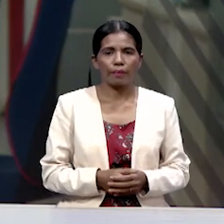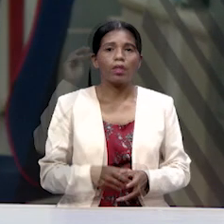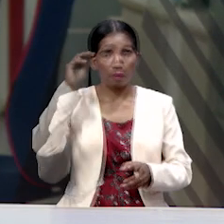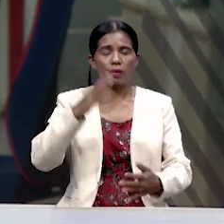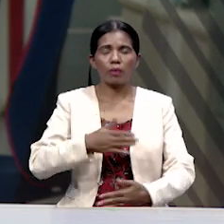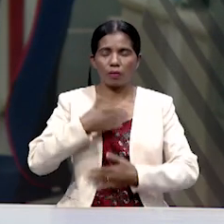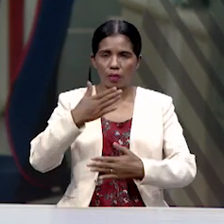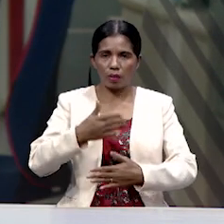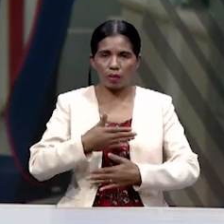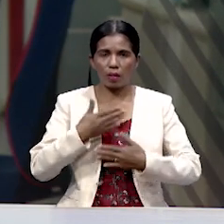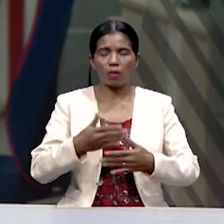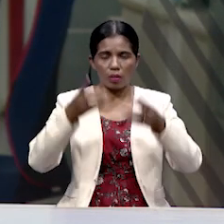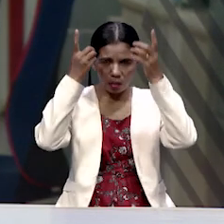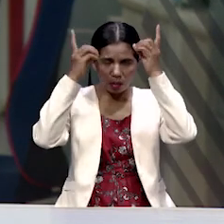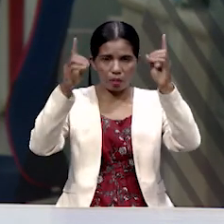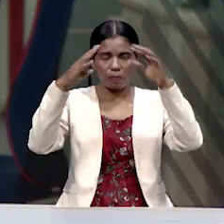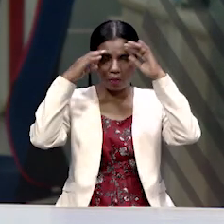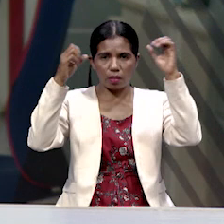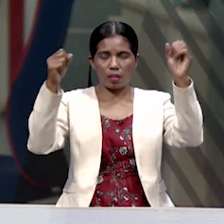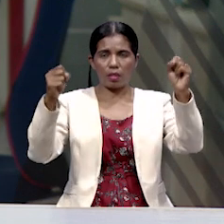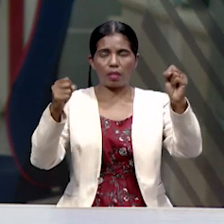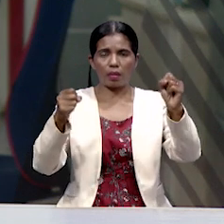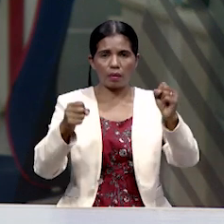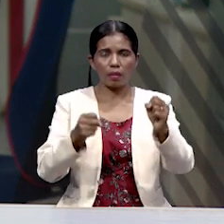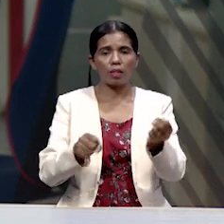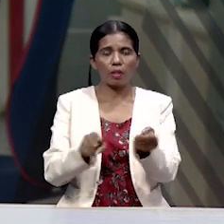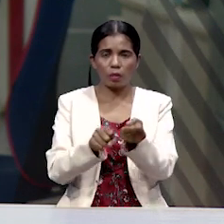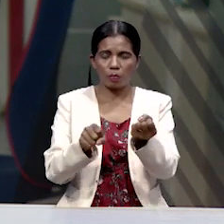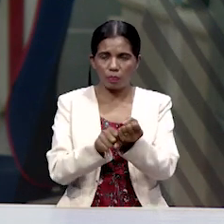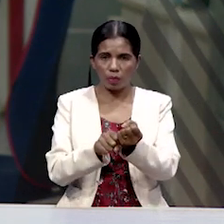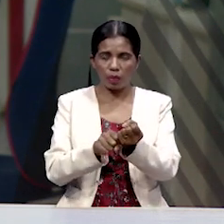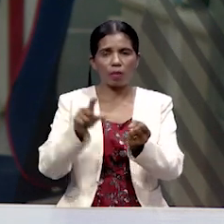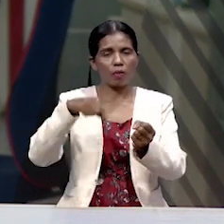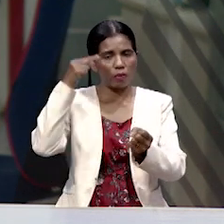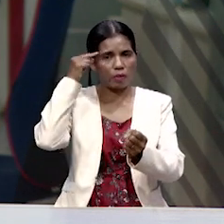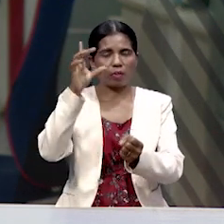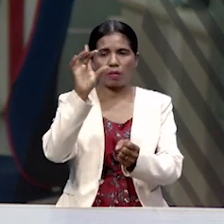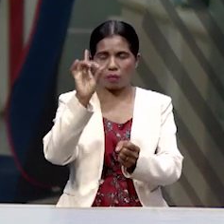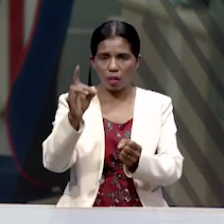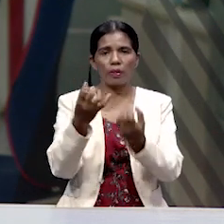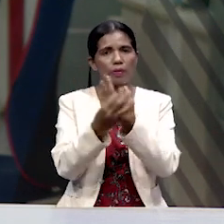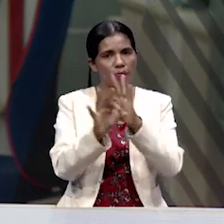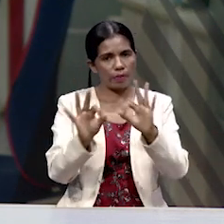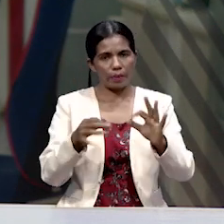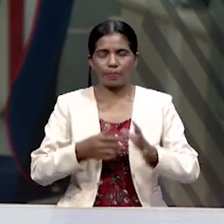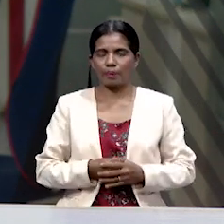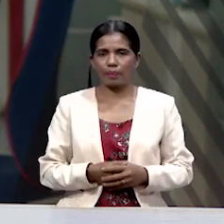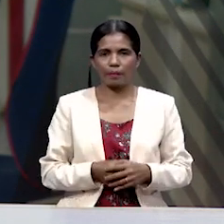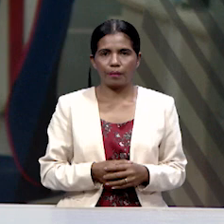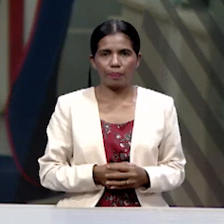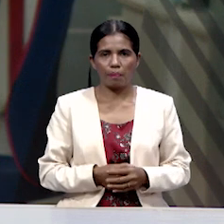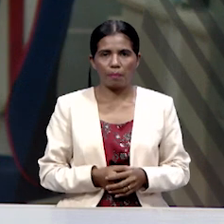Primeiro-Ministro contente com a decisão do Presidente da República, nebese apoia o mandato do governo da Walu Toramata.